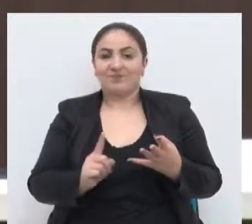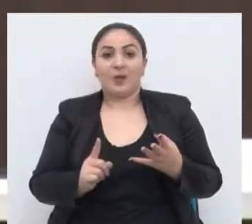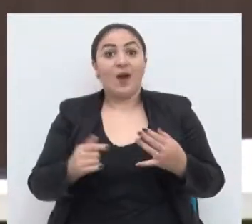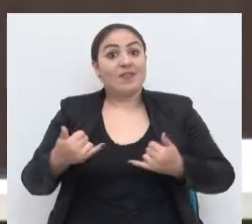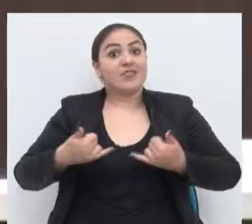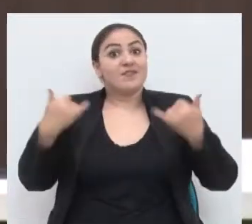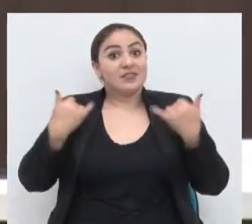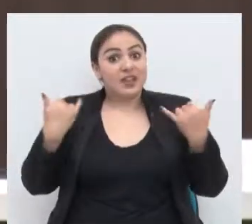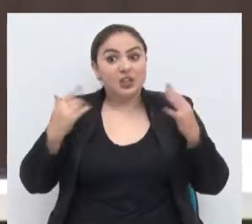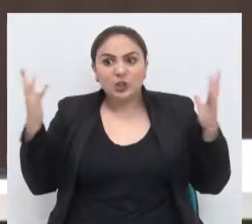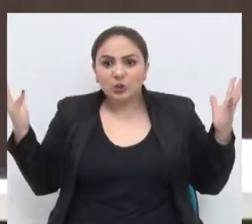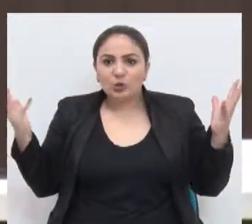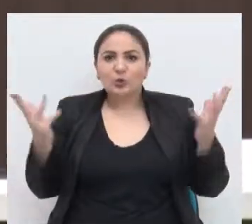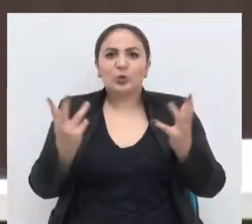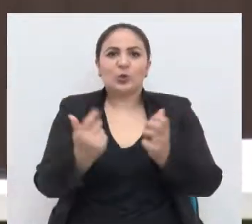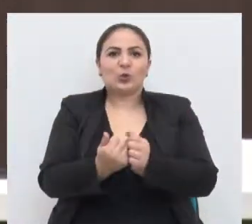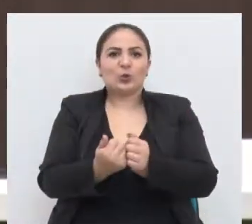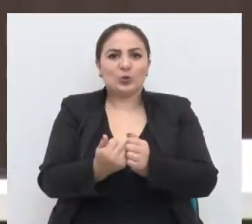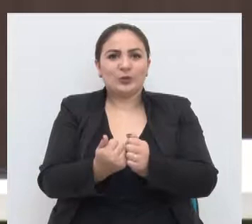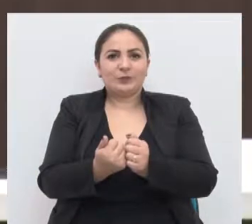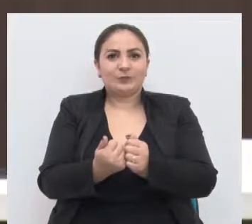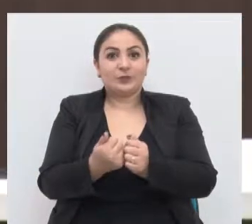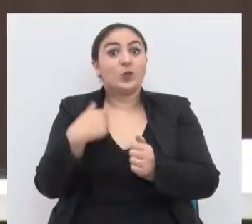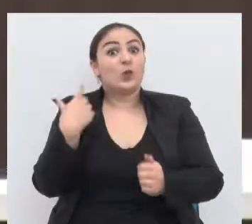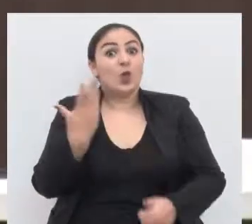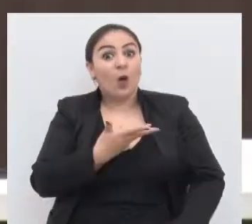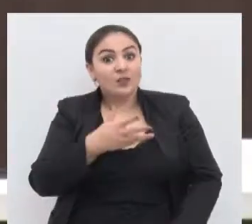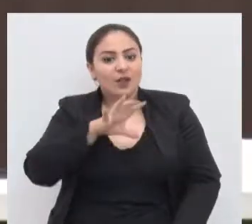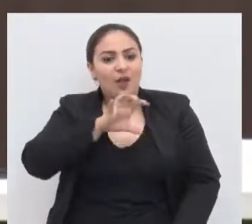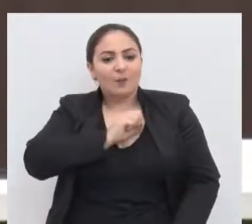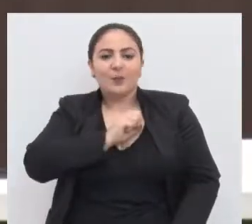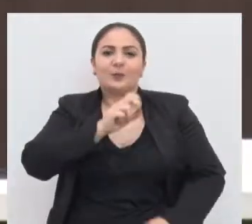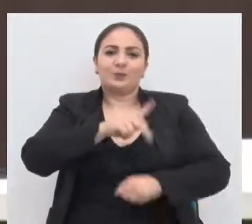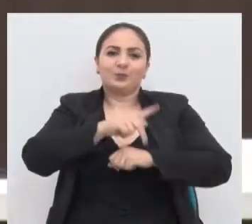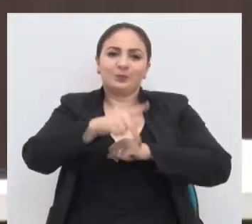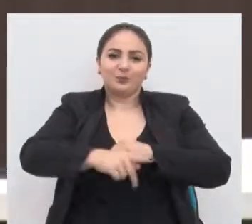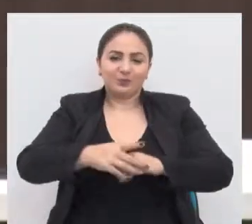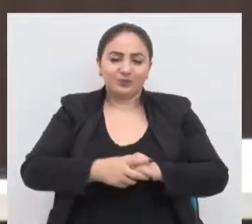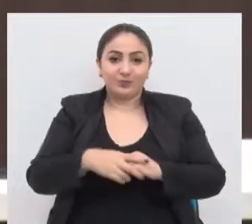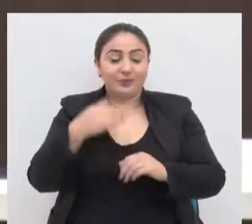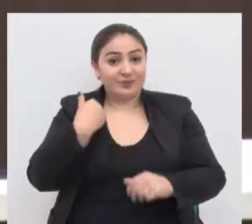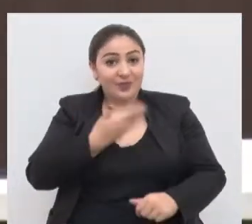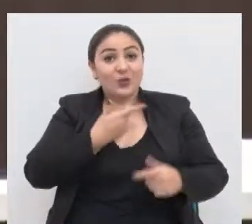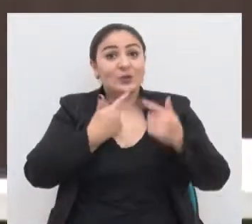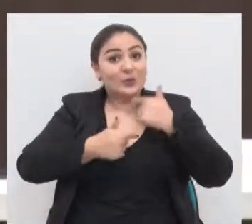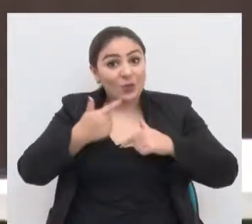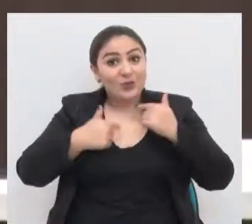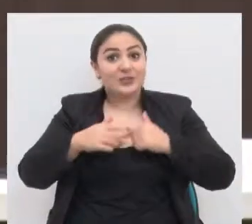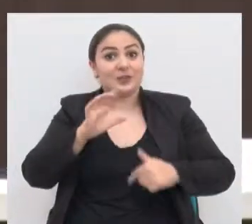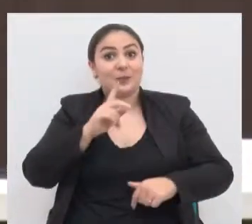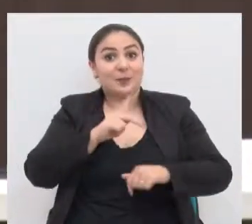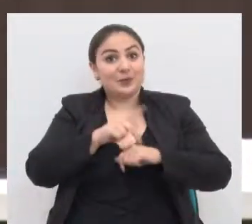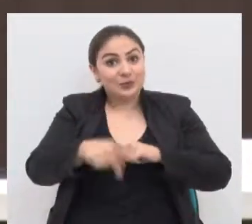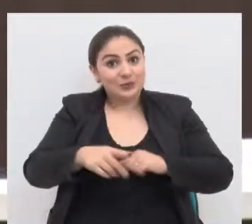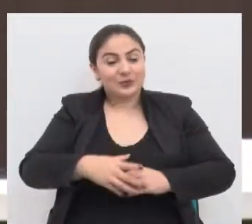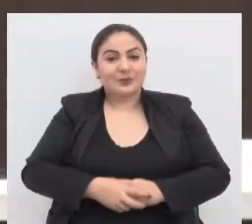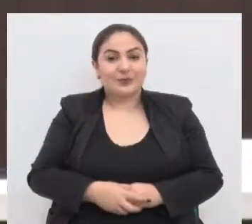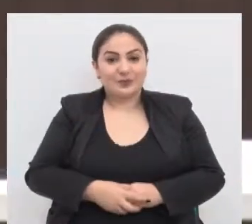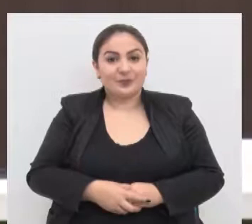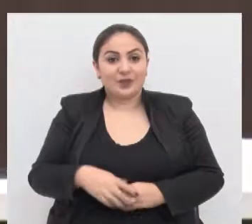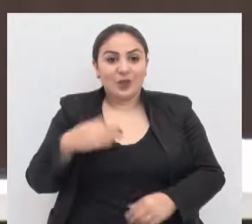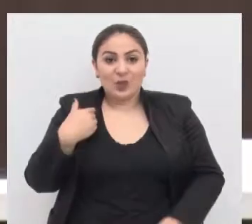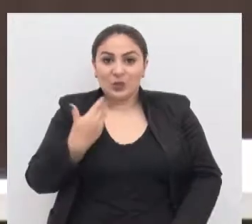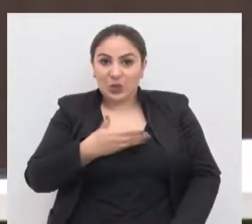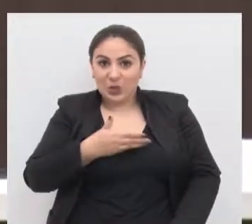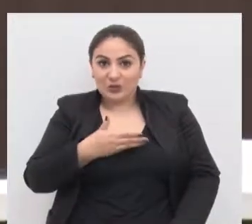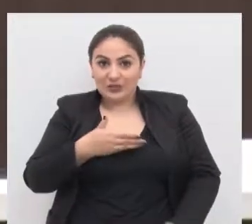aniversário é de todos nós. De todos nós que amamos Passo Fundo, de todos nós que gostamos de Passo Fundo, de todos nós